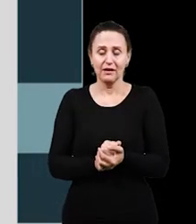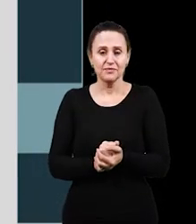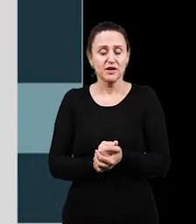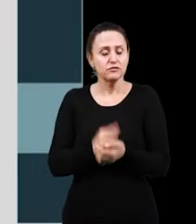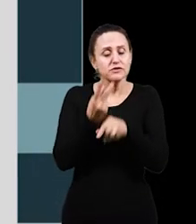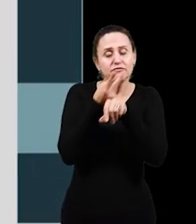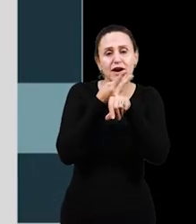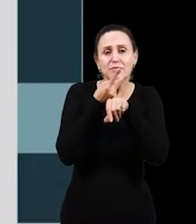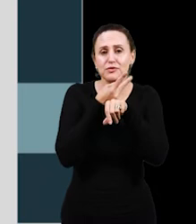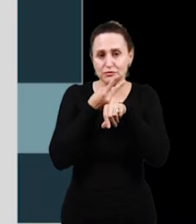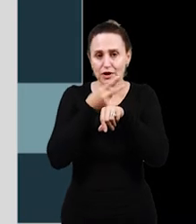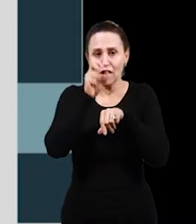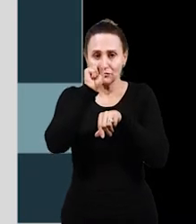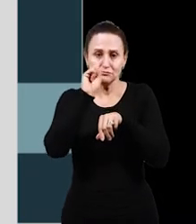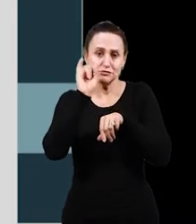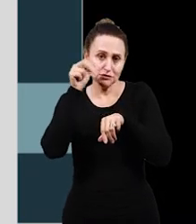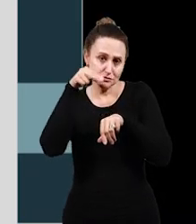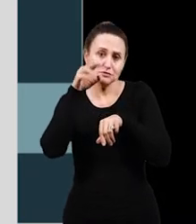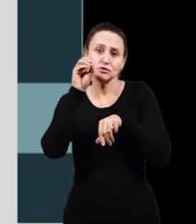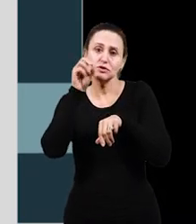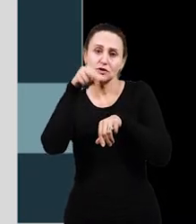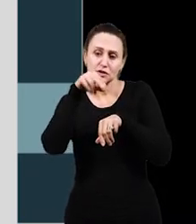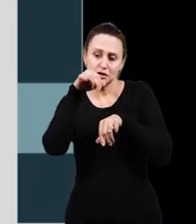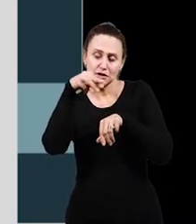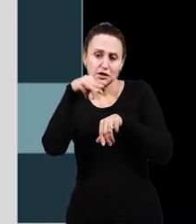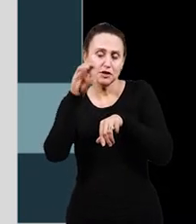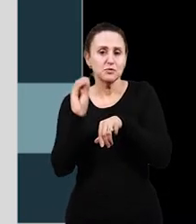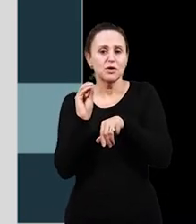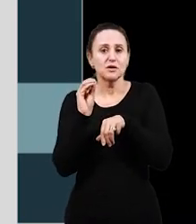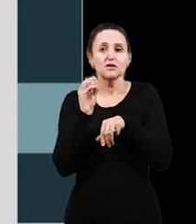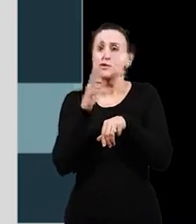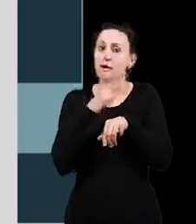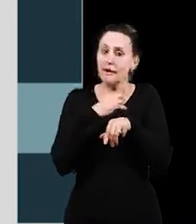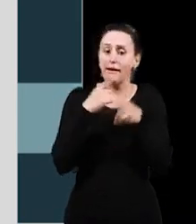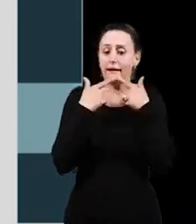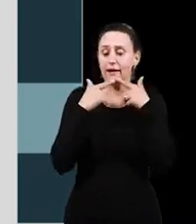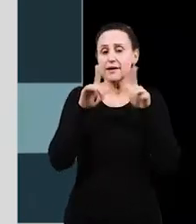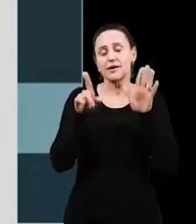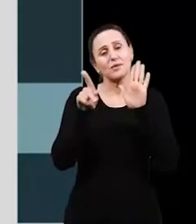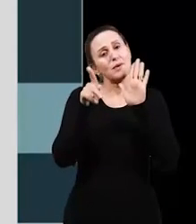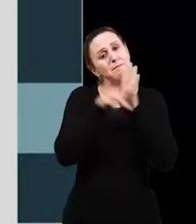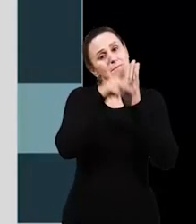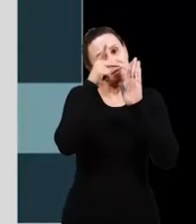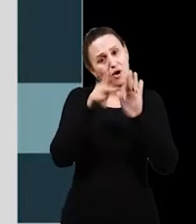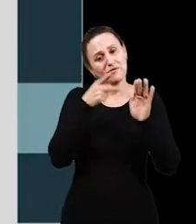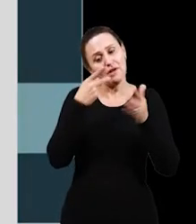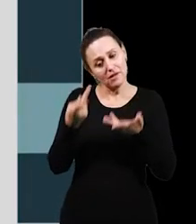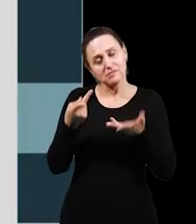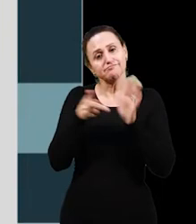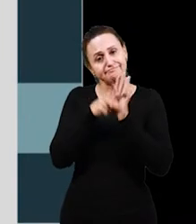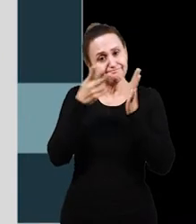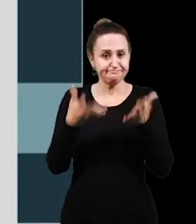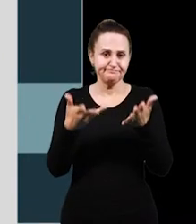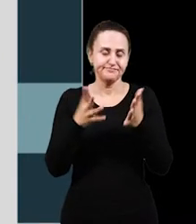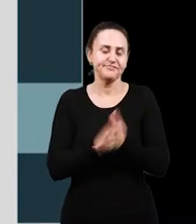tem procura um sinônimo Então você tem a língua falando sobre ela mesmo então o que a gente chama de função metalinguística